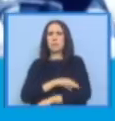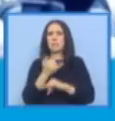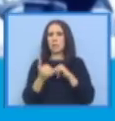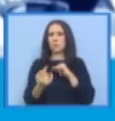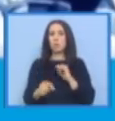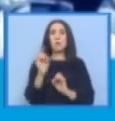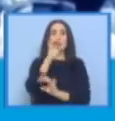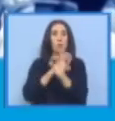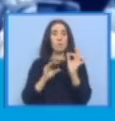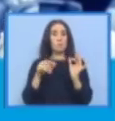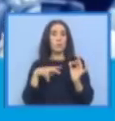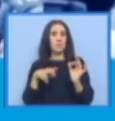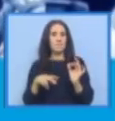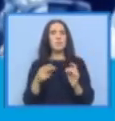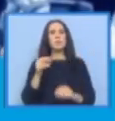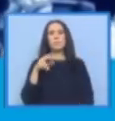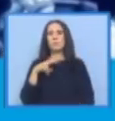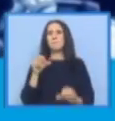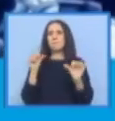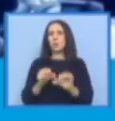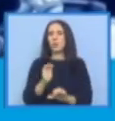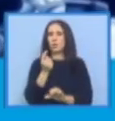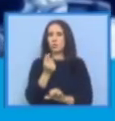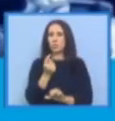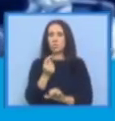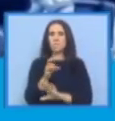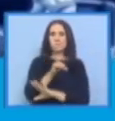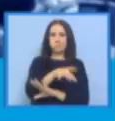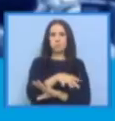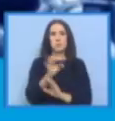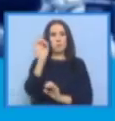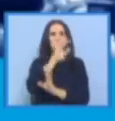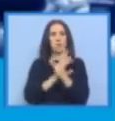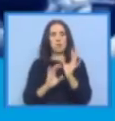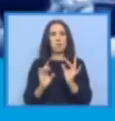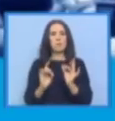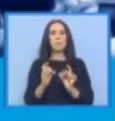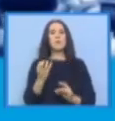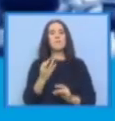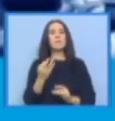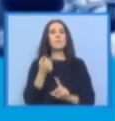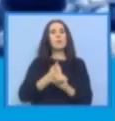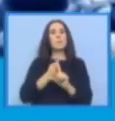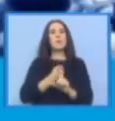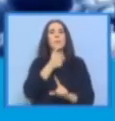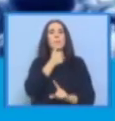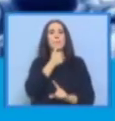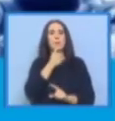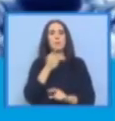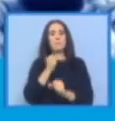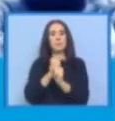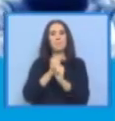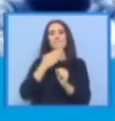Europa, quer em Portugal. Em Portugal é um bocadinho pior ainda do que na Europa. Depois, combater, de facto, a